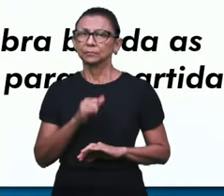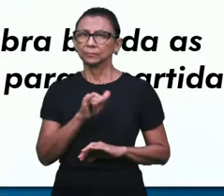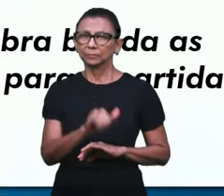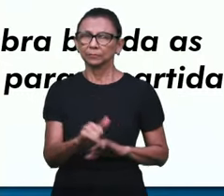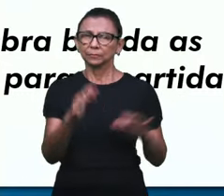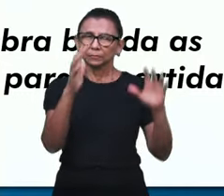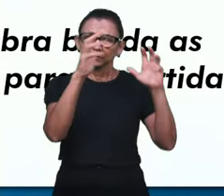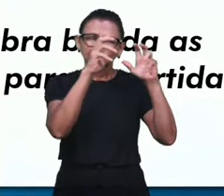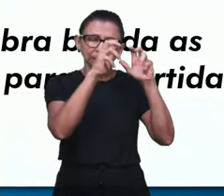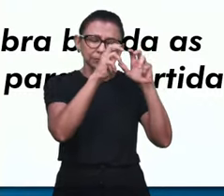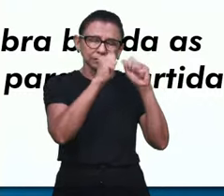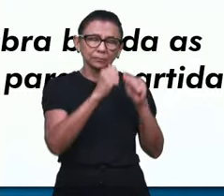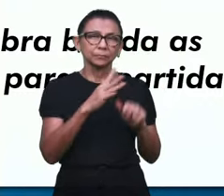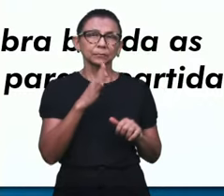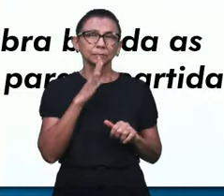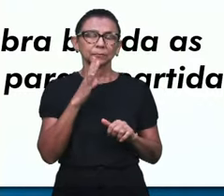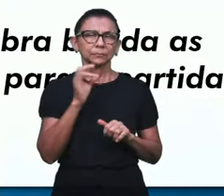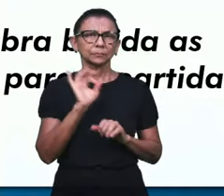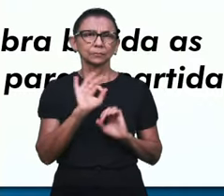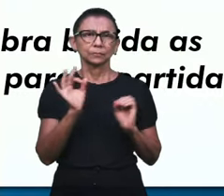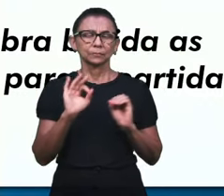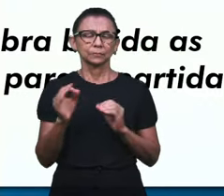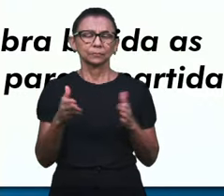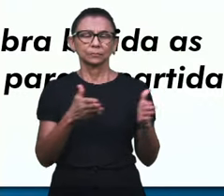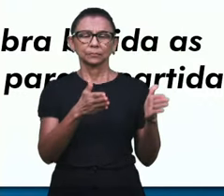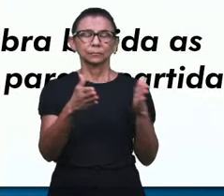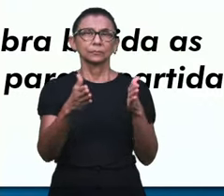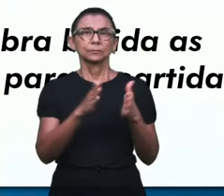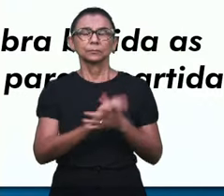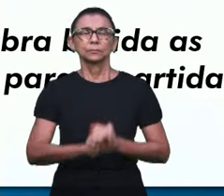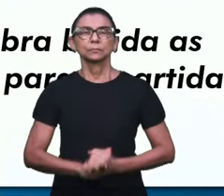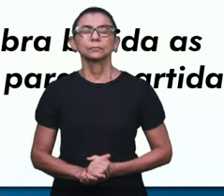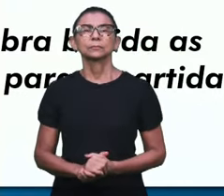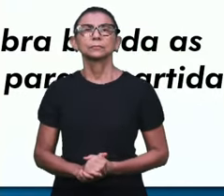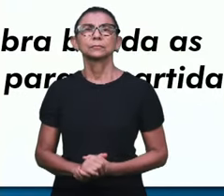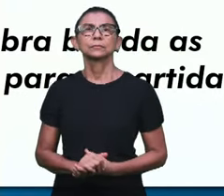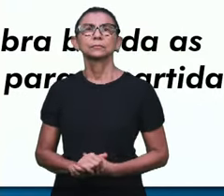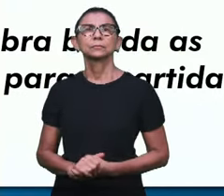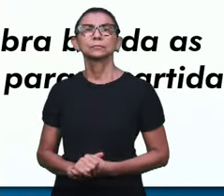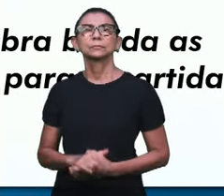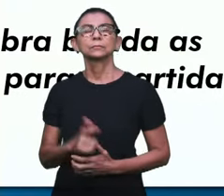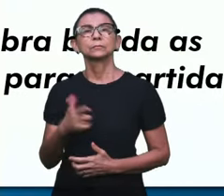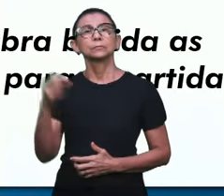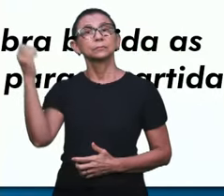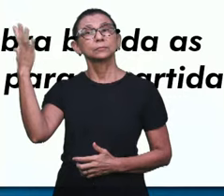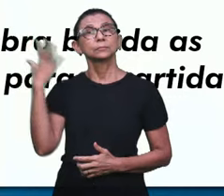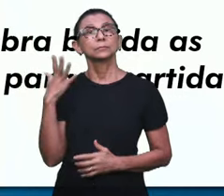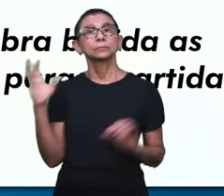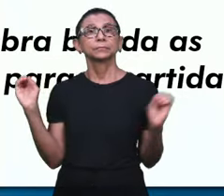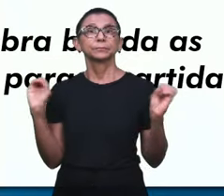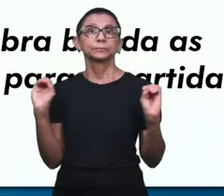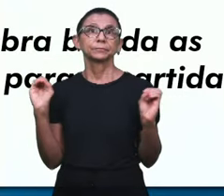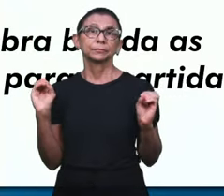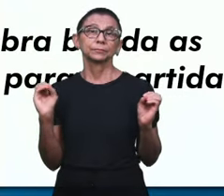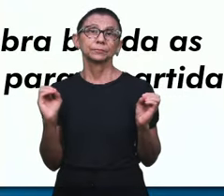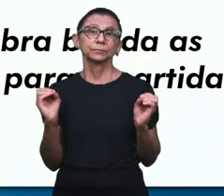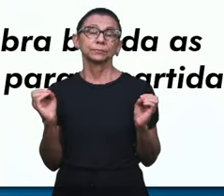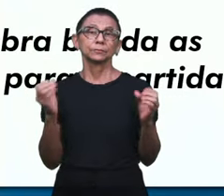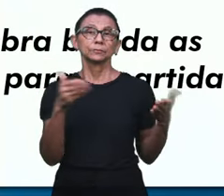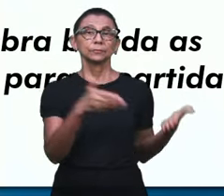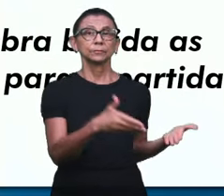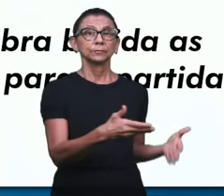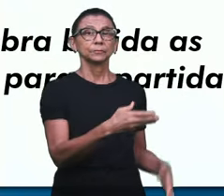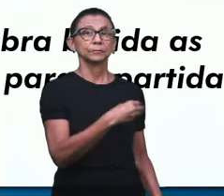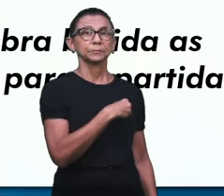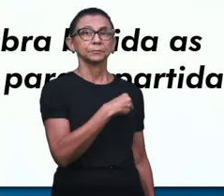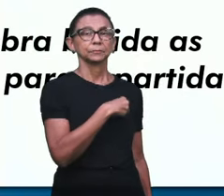sabe para onde vai. Ou seja, não tem revelação. Revelação é a direção do Espírito Santo. É isso aí, não tem revelação, está nas trevas. Só isso.